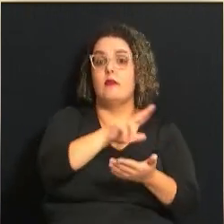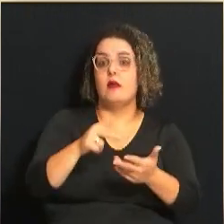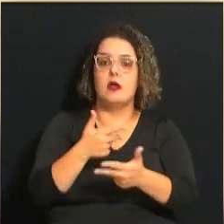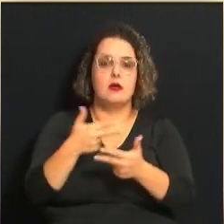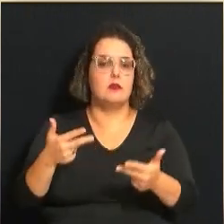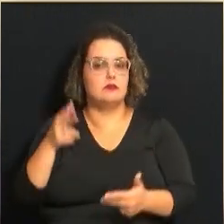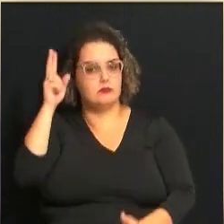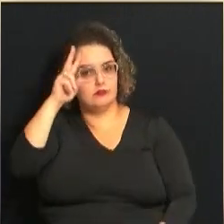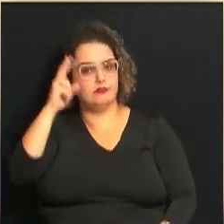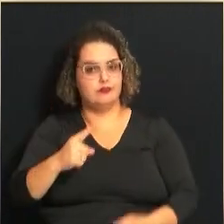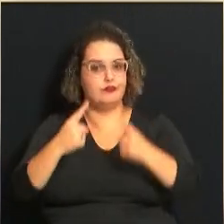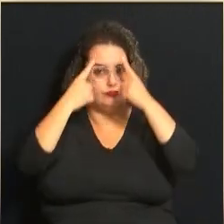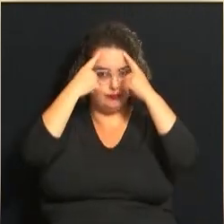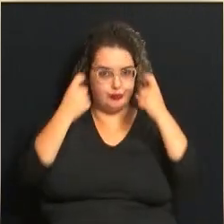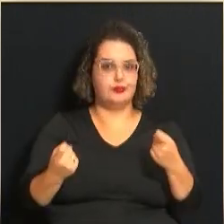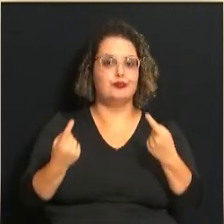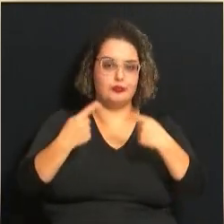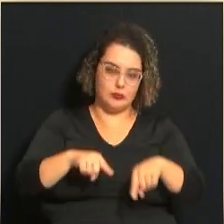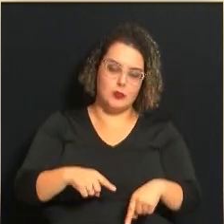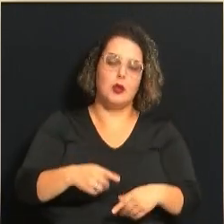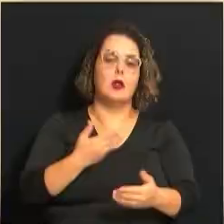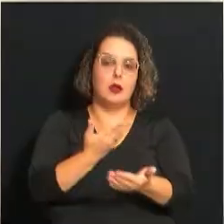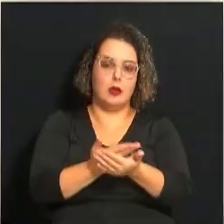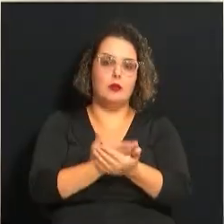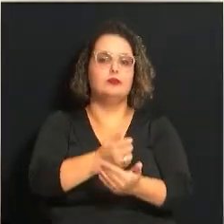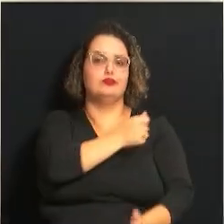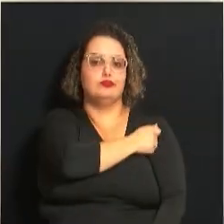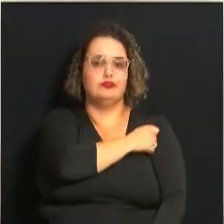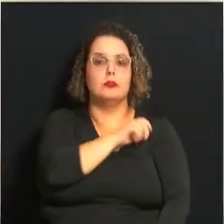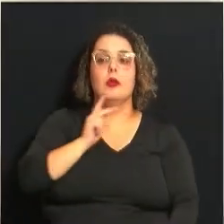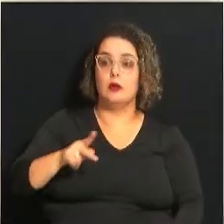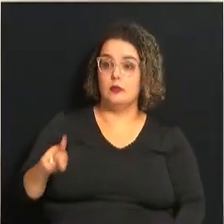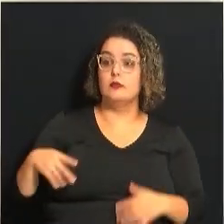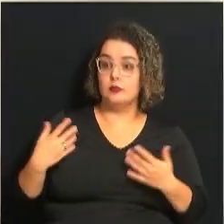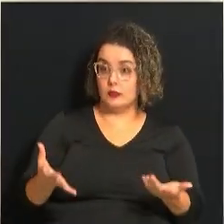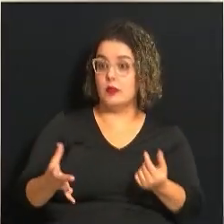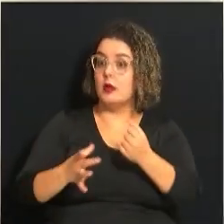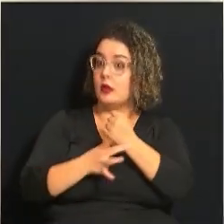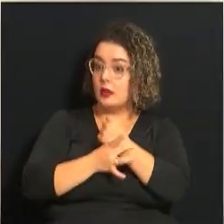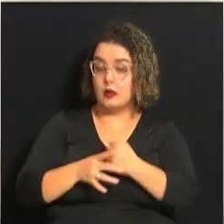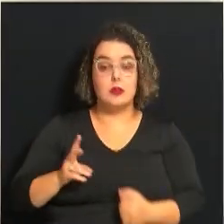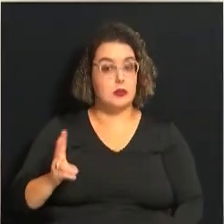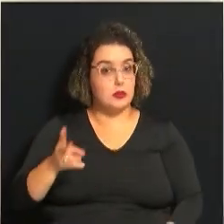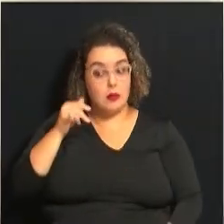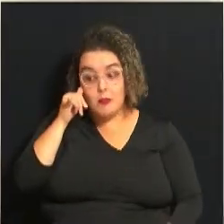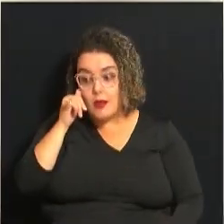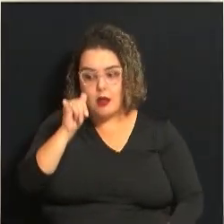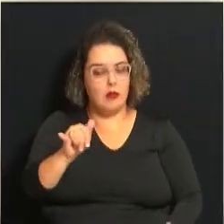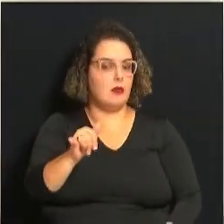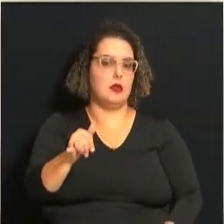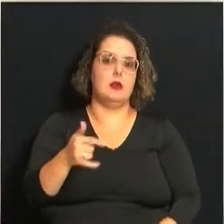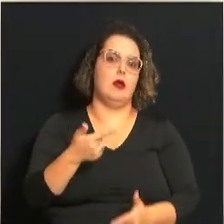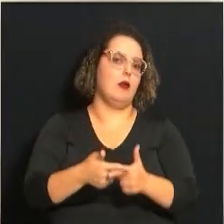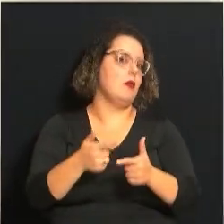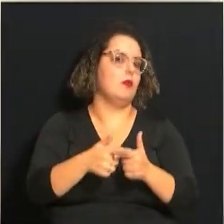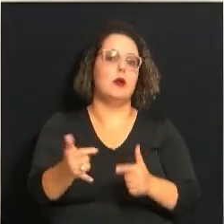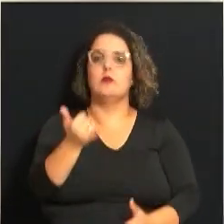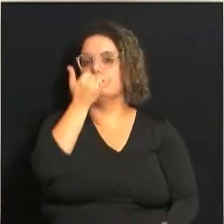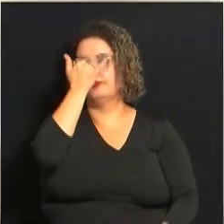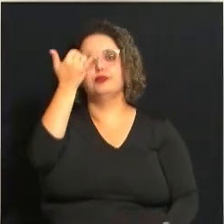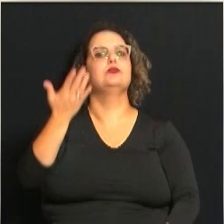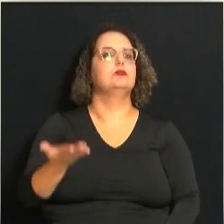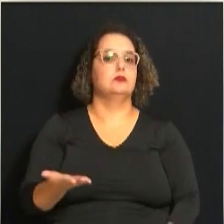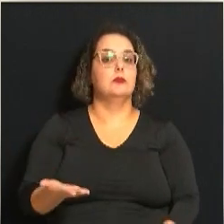de violência contra estudantes e professores. A segurança é sempre prevenção, ela trabalha sempre com a base primária